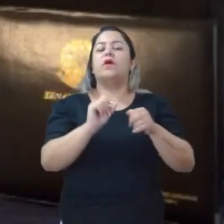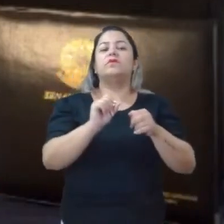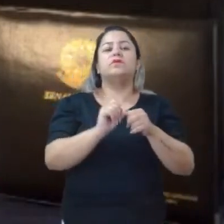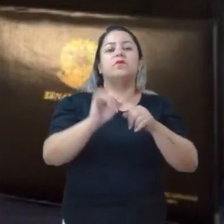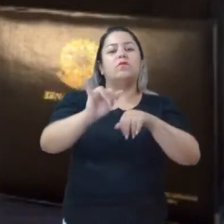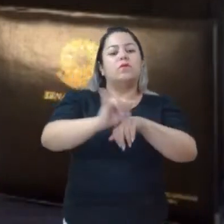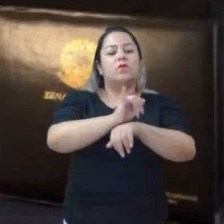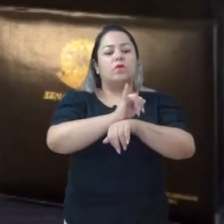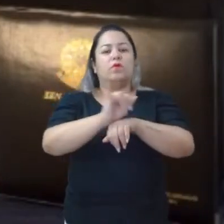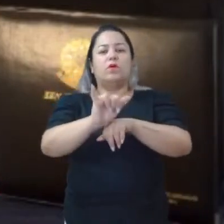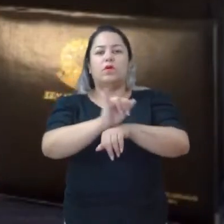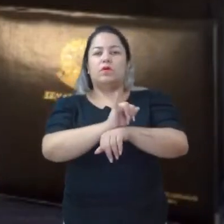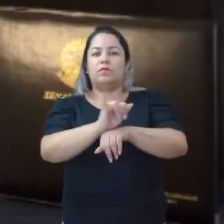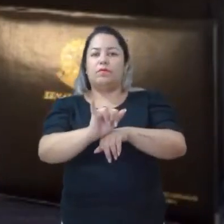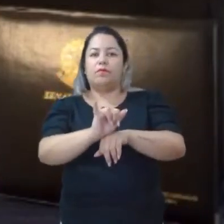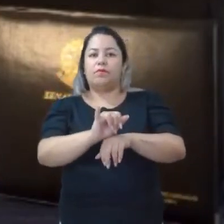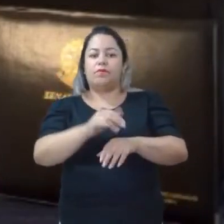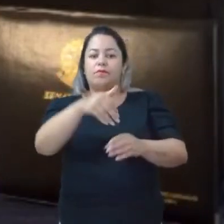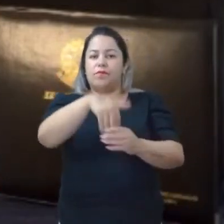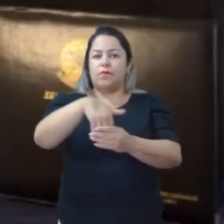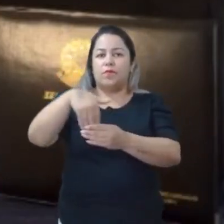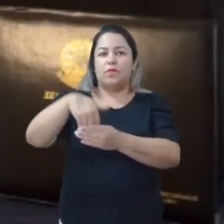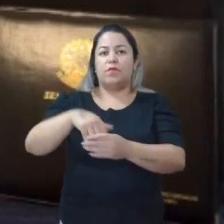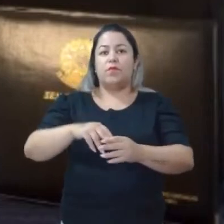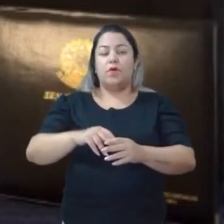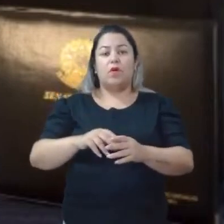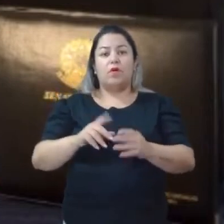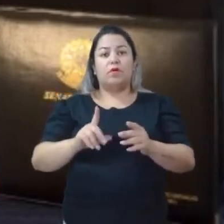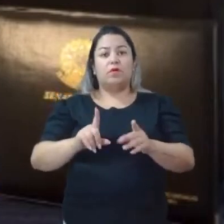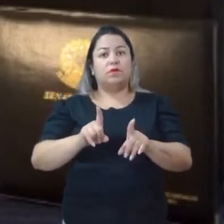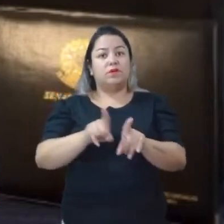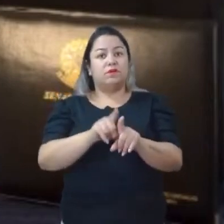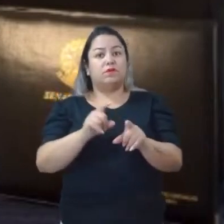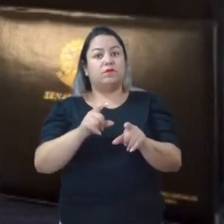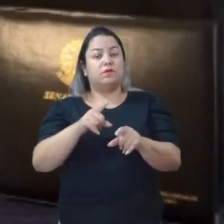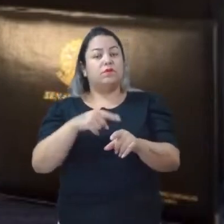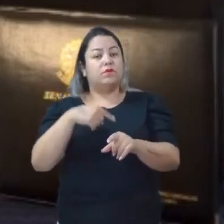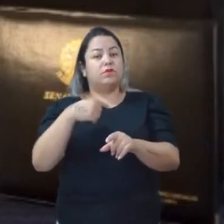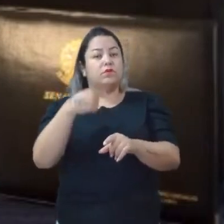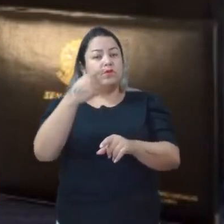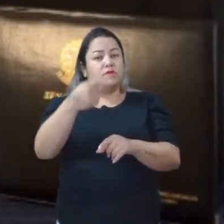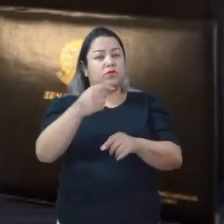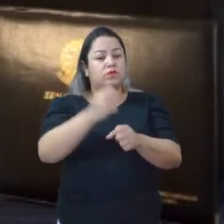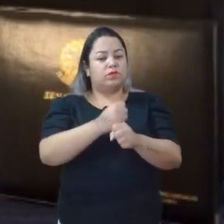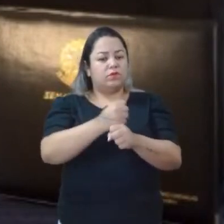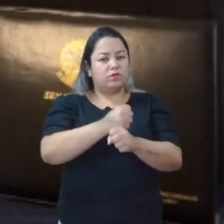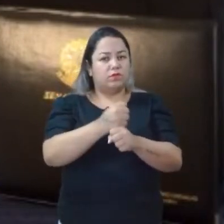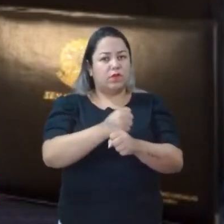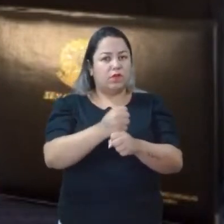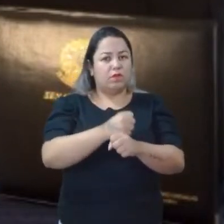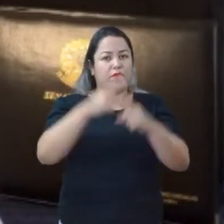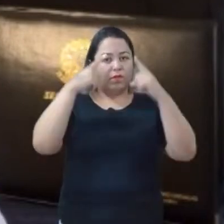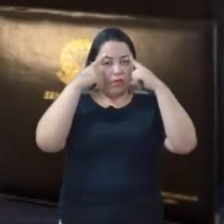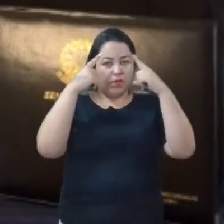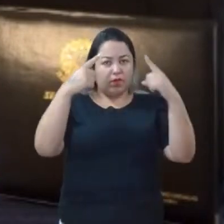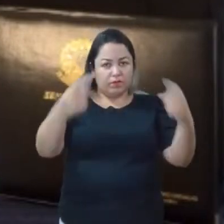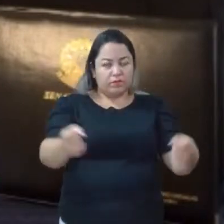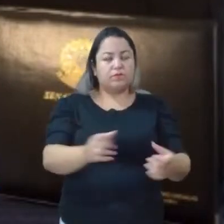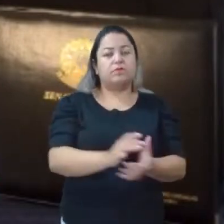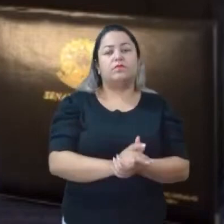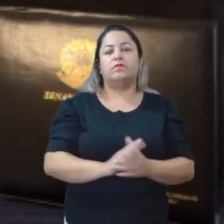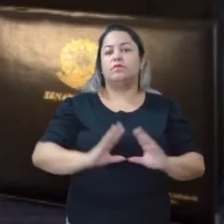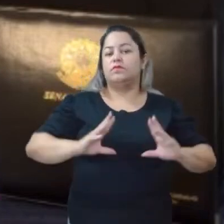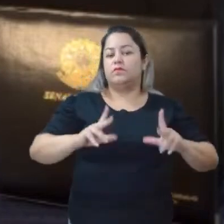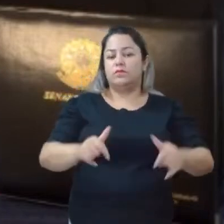nas eleições seguintes, para que não se repita o que aconteceu agora, né? Essa violência, e é uma violência em todos